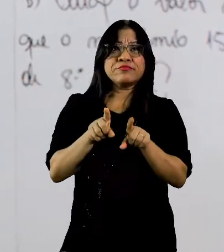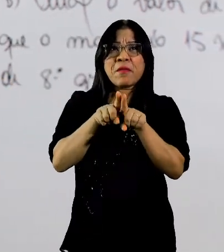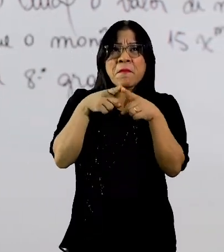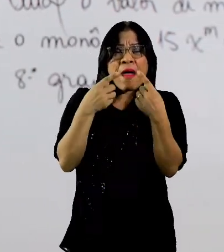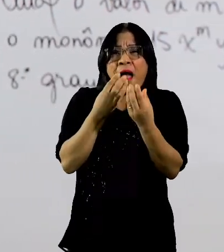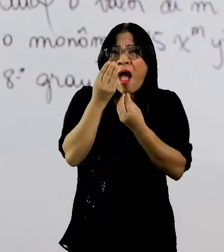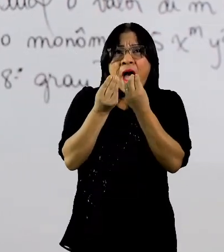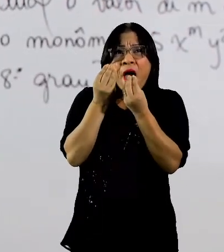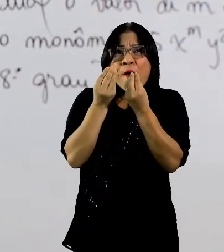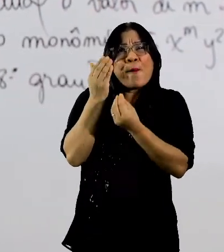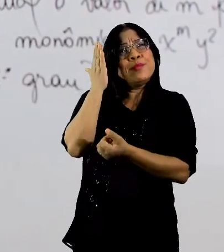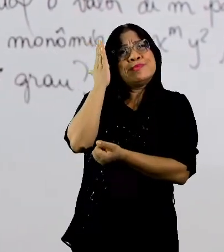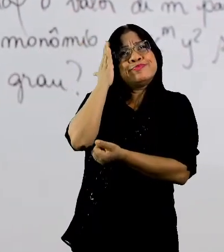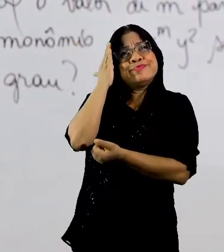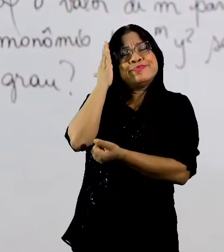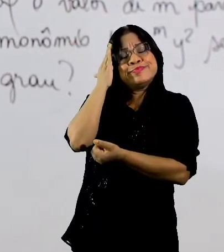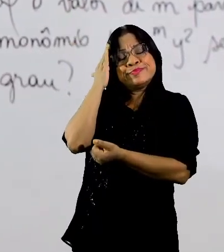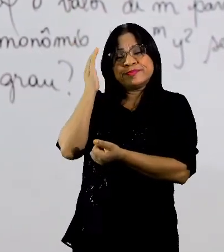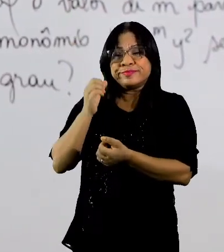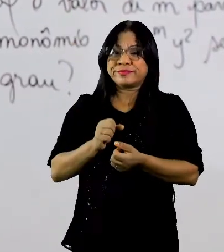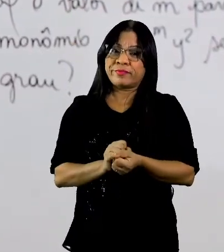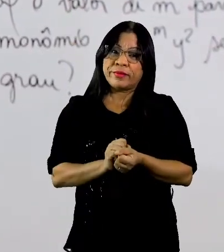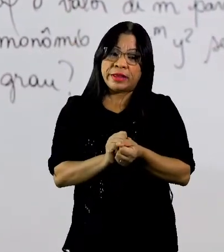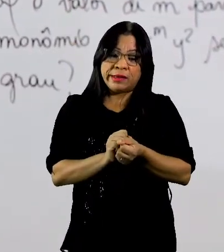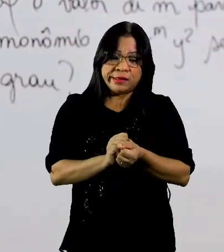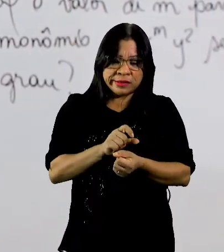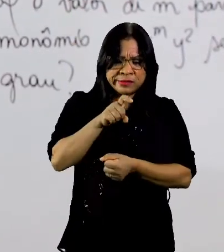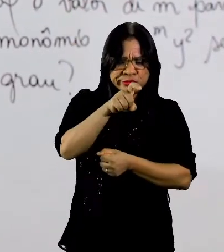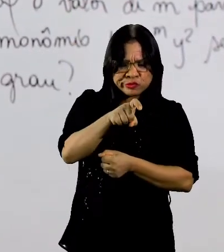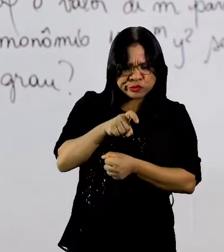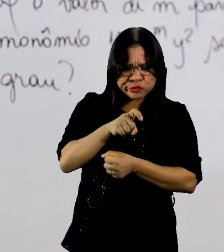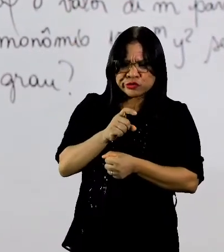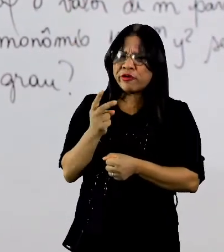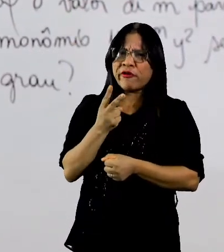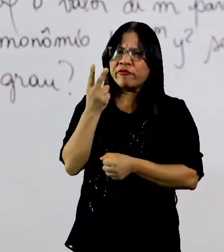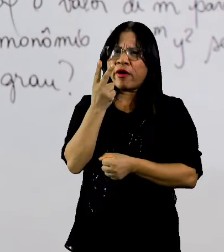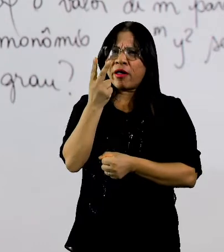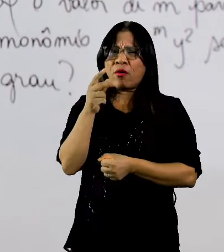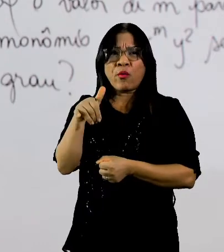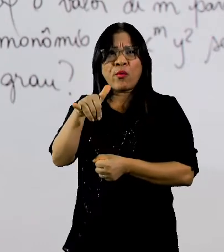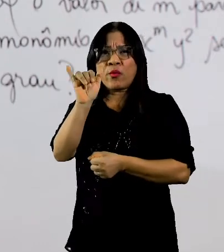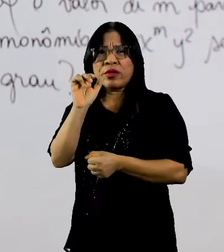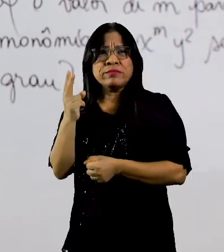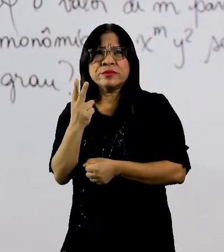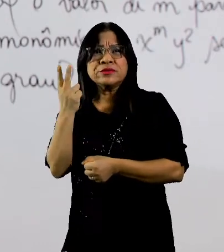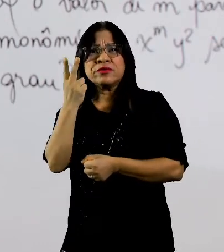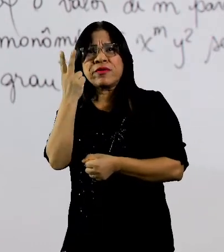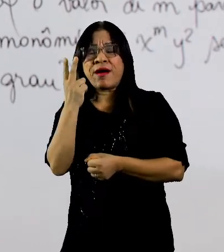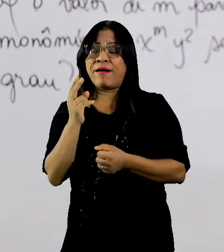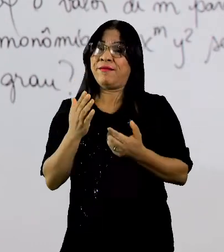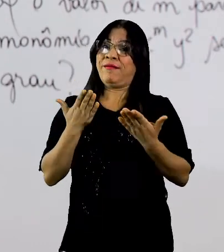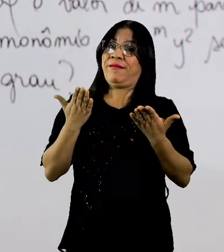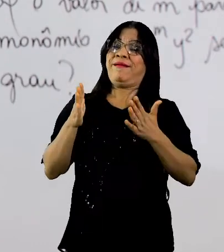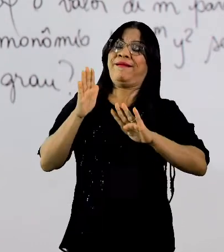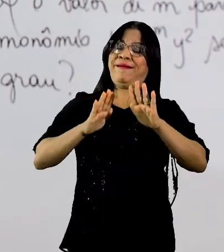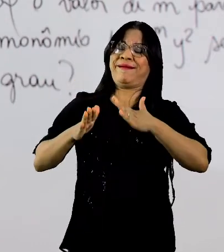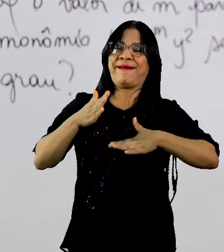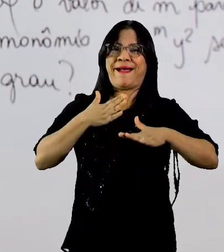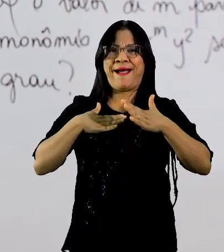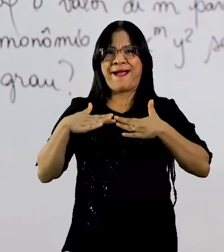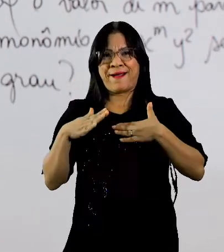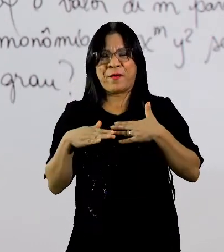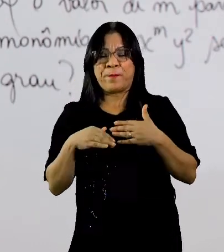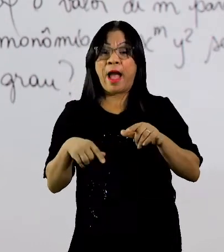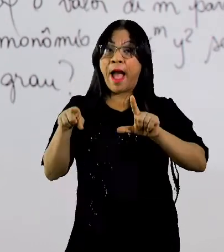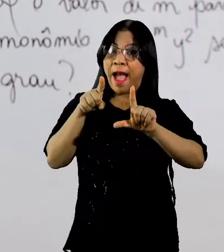saber que o x vale tanto e o y vale tanto? Pessoal, lembrem-se, as variáveis assumem